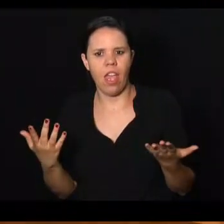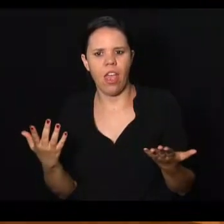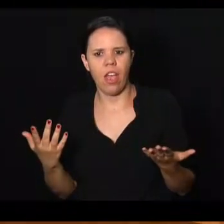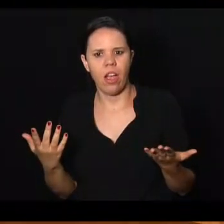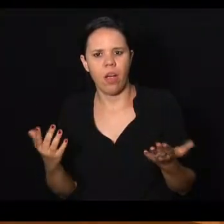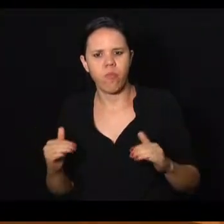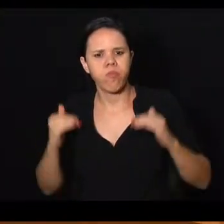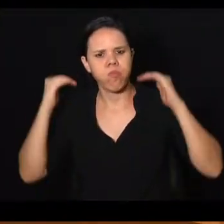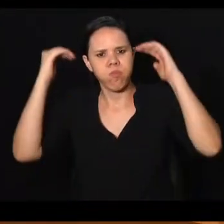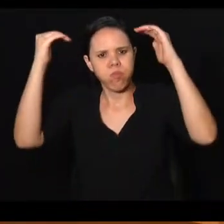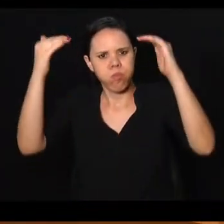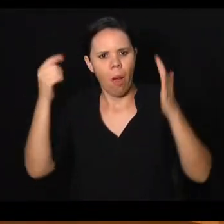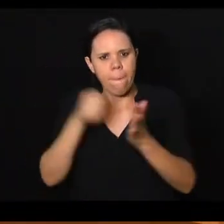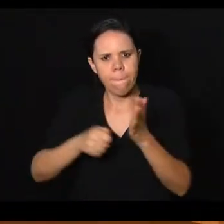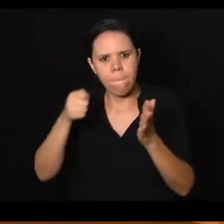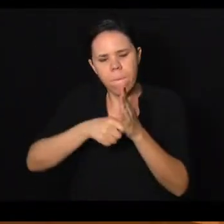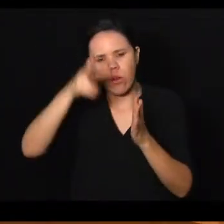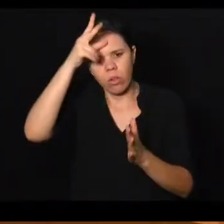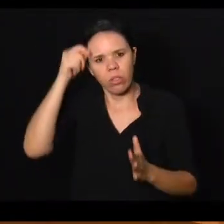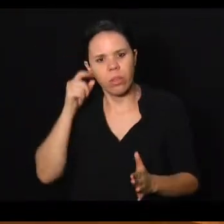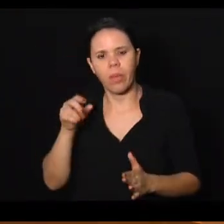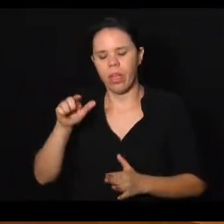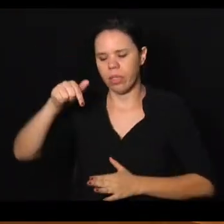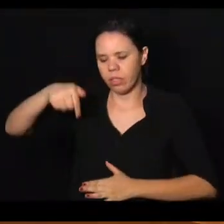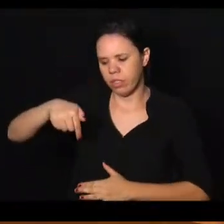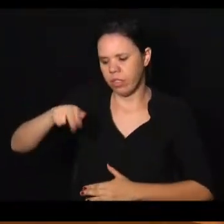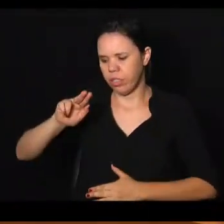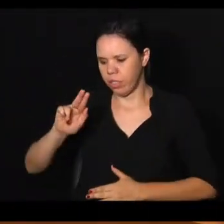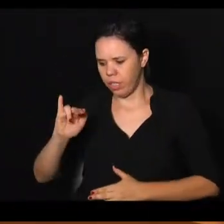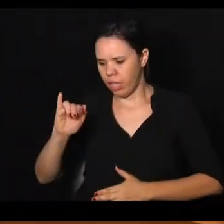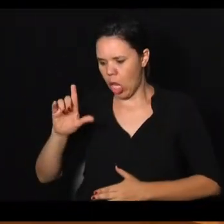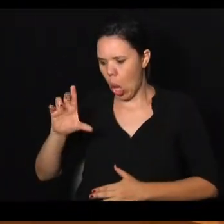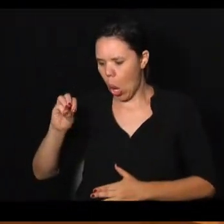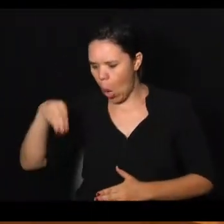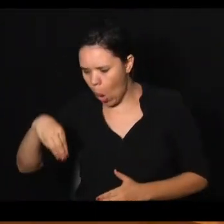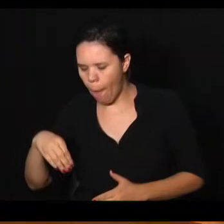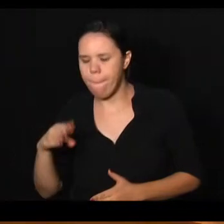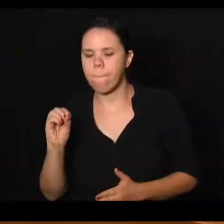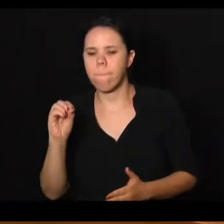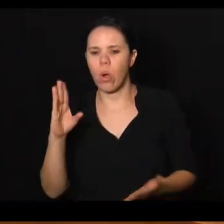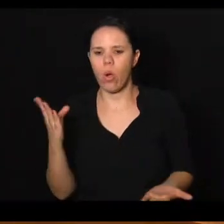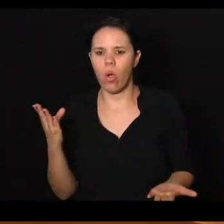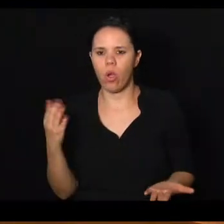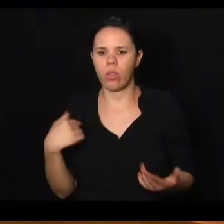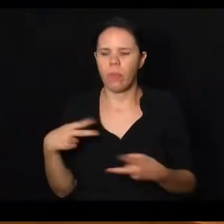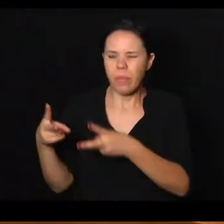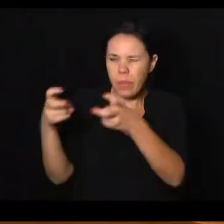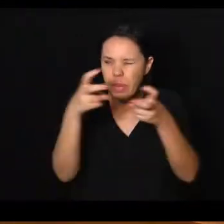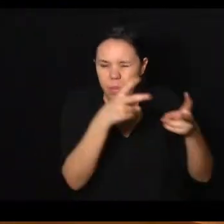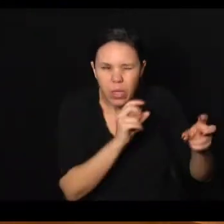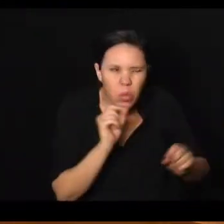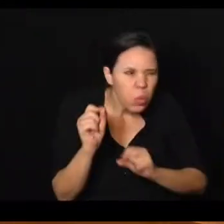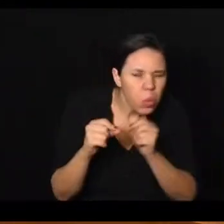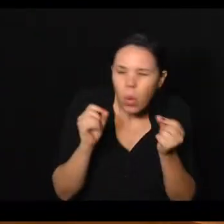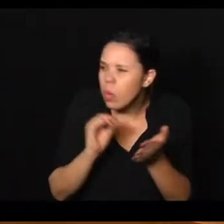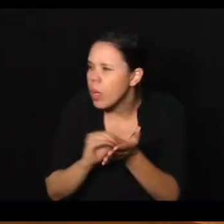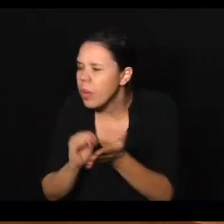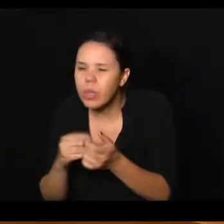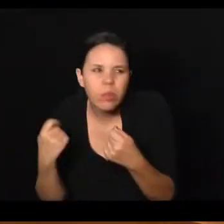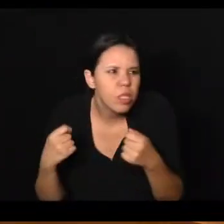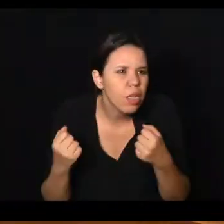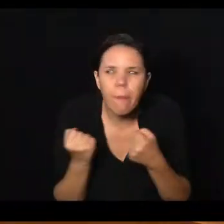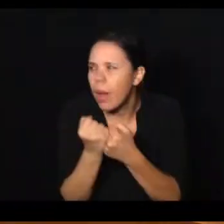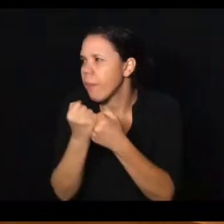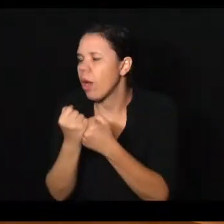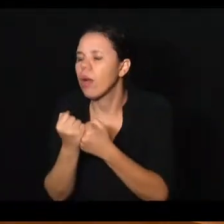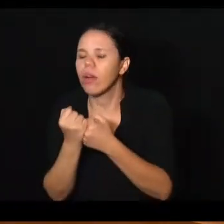os quilombos no Brasil. Nós estamos sim observando a necessidade dos nossos quilombolas no Brasil. E nós estamos caminhando